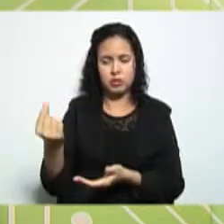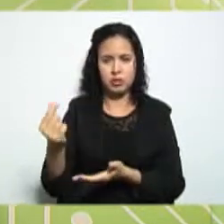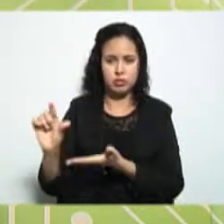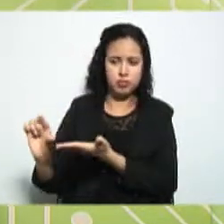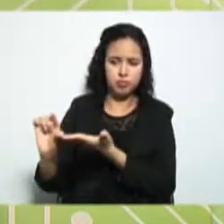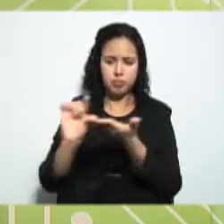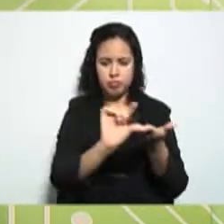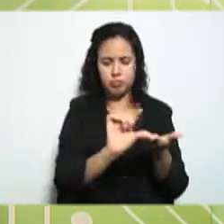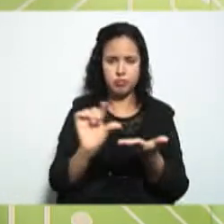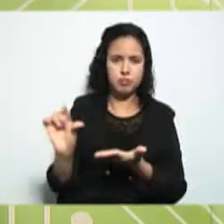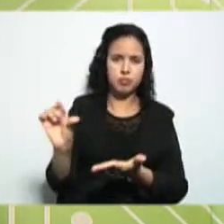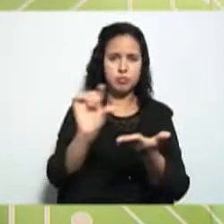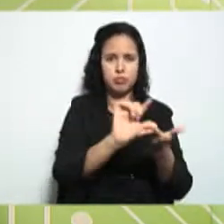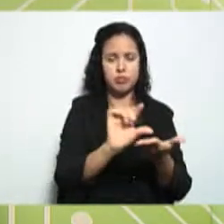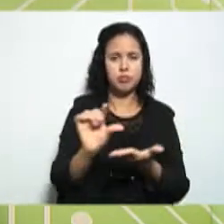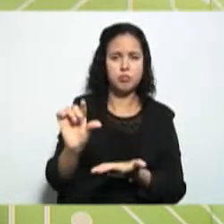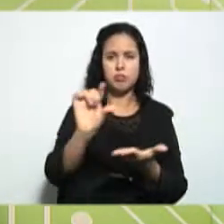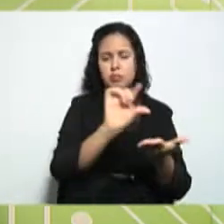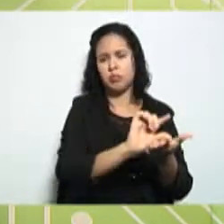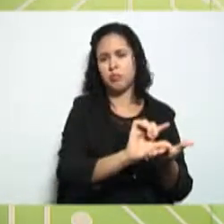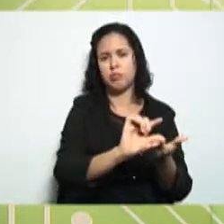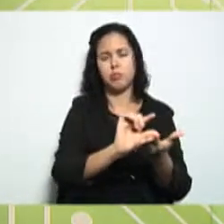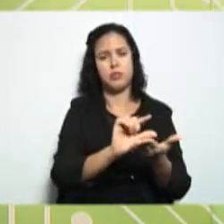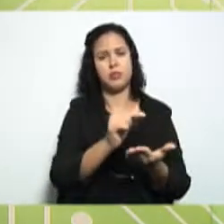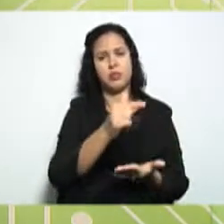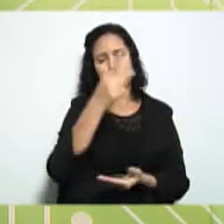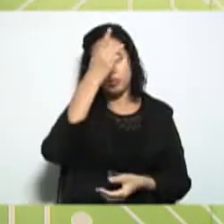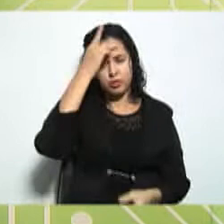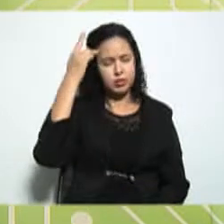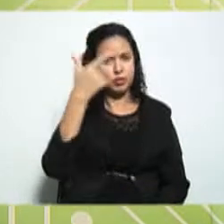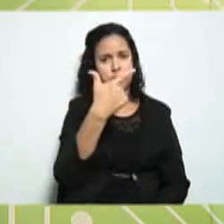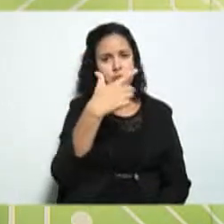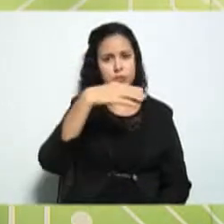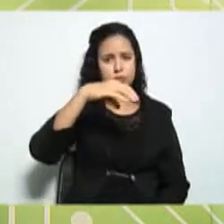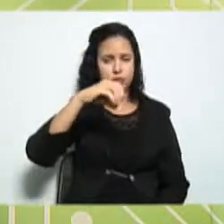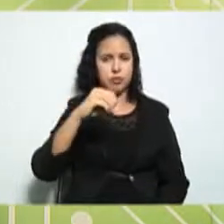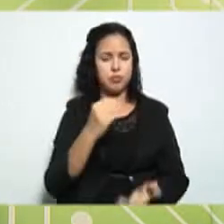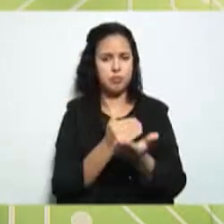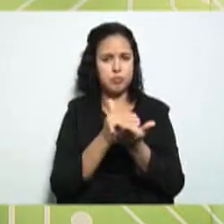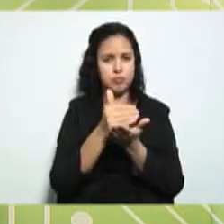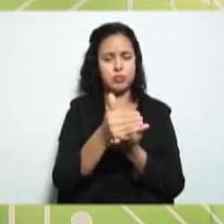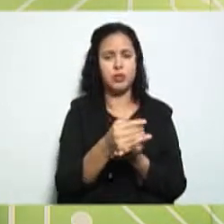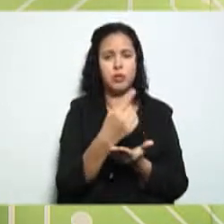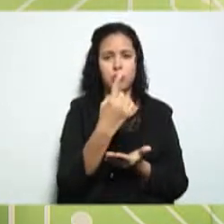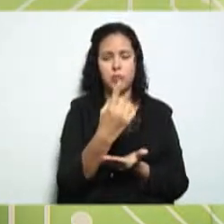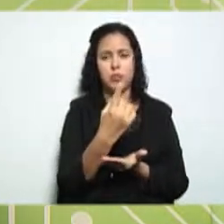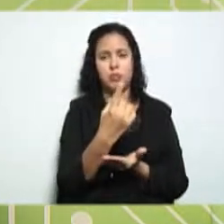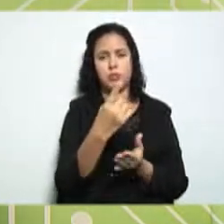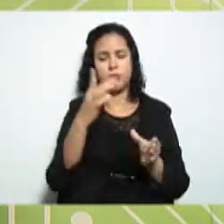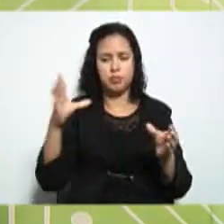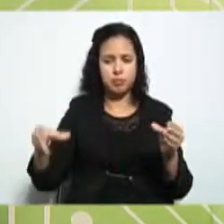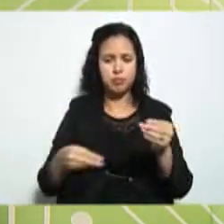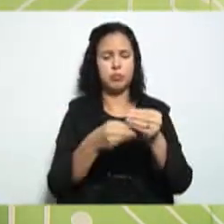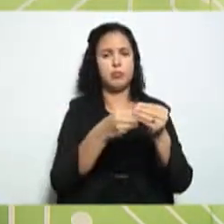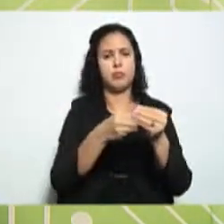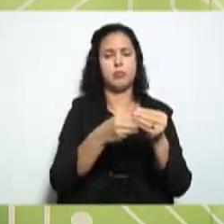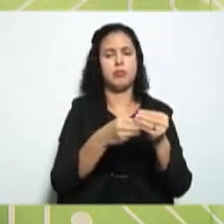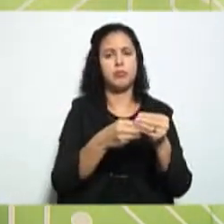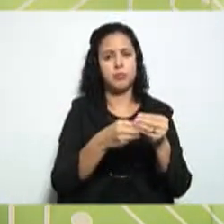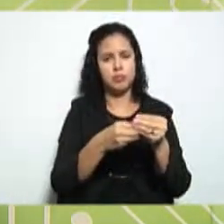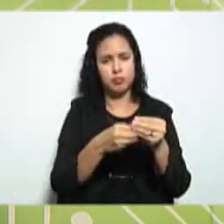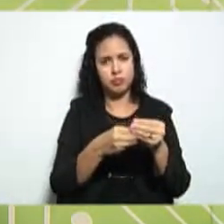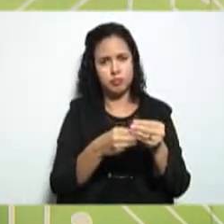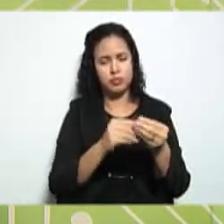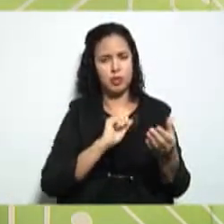tem uma cooperativa que está surgindo, 20 pessoas começaram essa cooperativa, uma delas já integralizou toda a sua cota parte, ou seja,